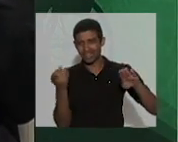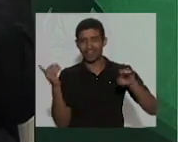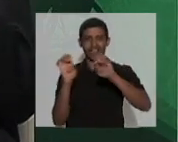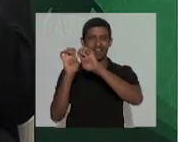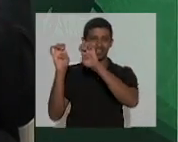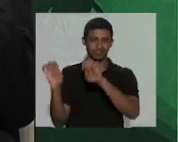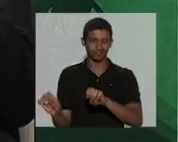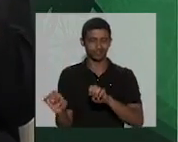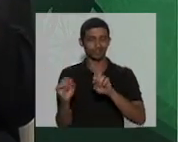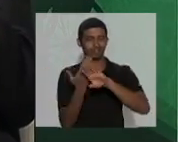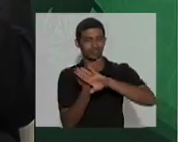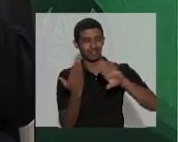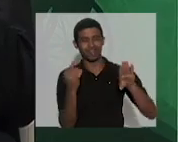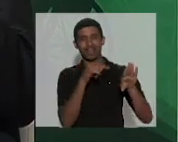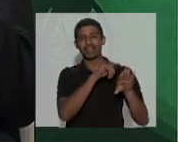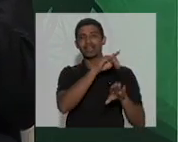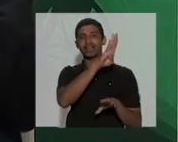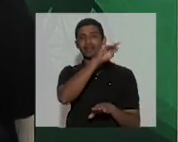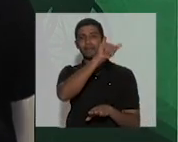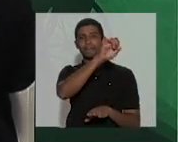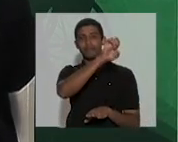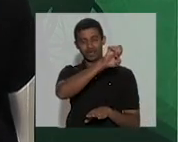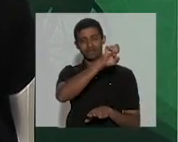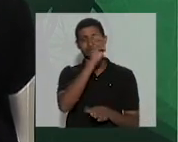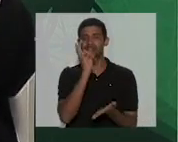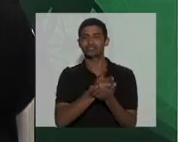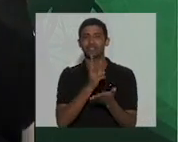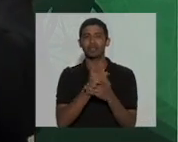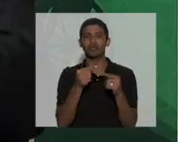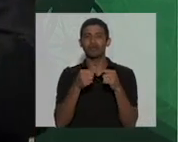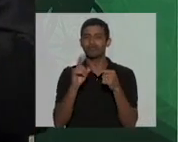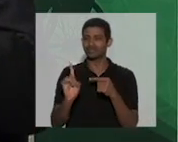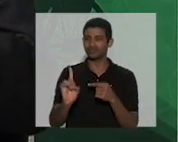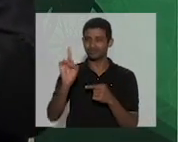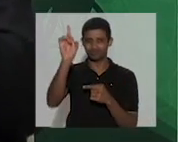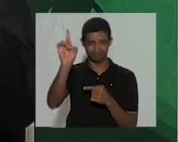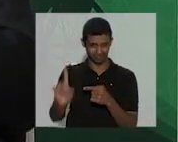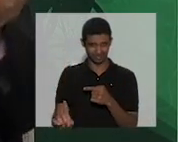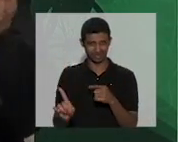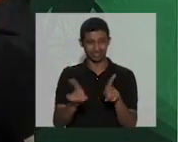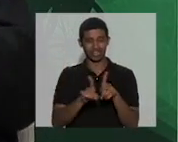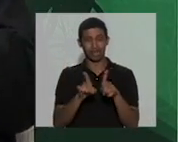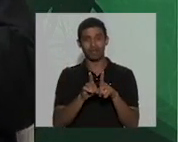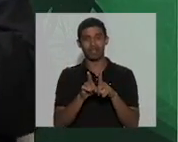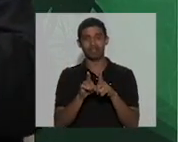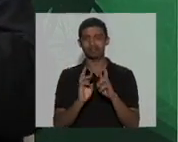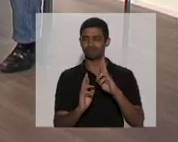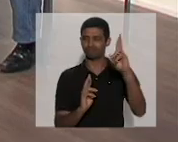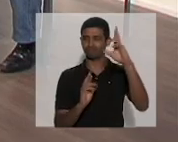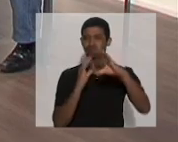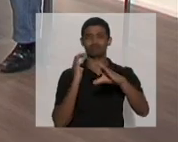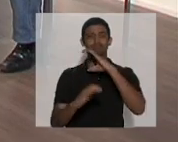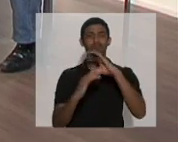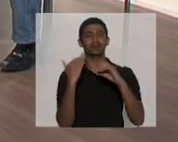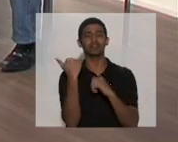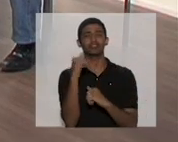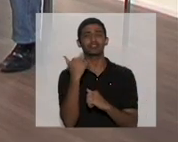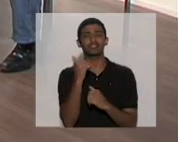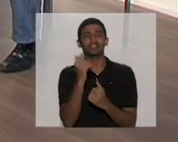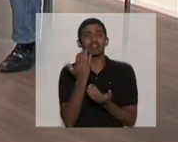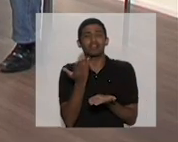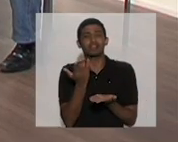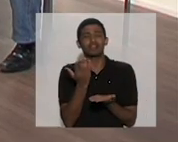Quer dizer, esses dois vetores, quer dizer, os dirigentes e os representados não se comunicam. Ao contrário, existe